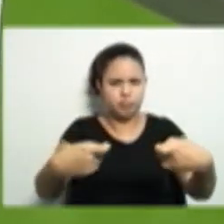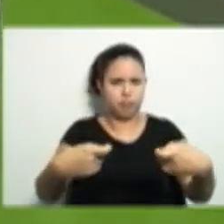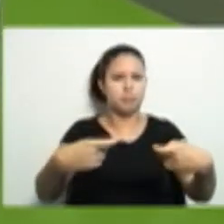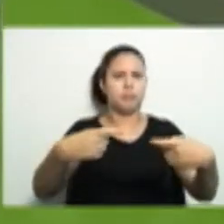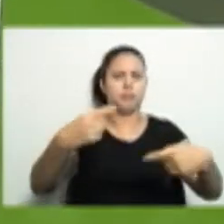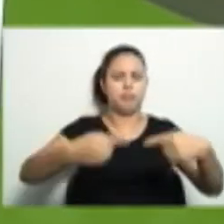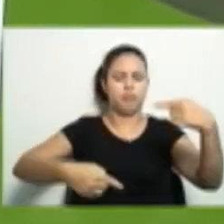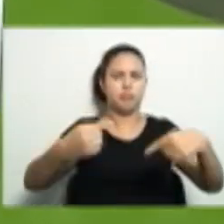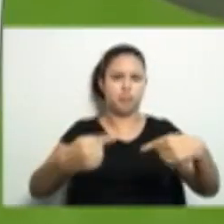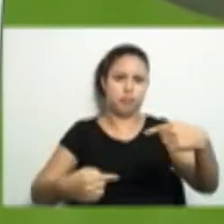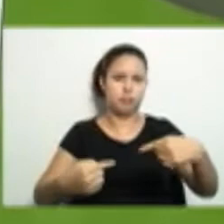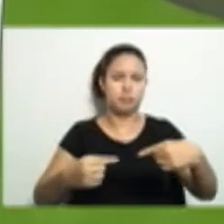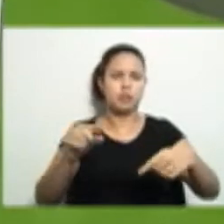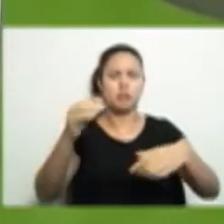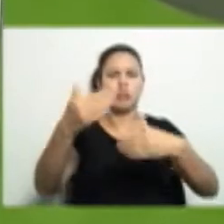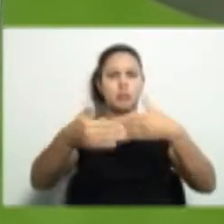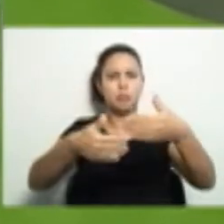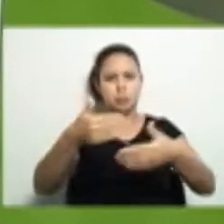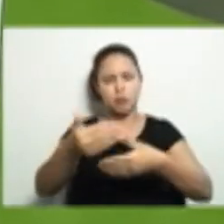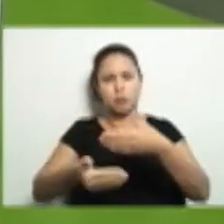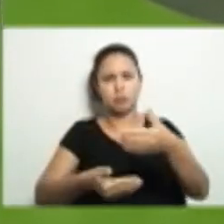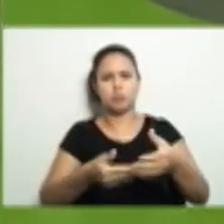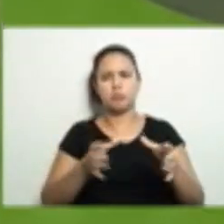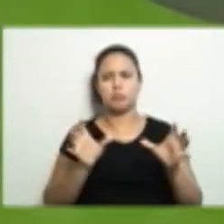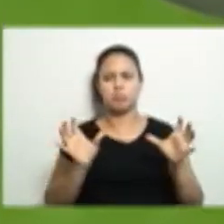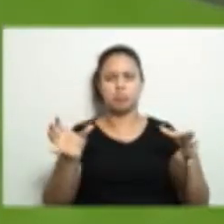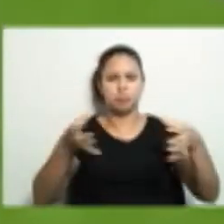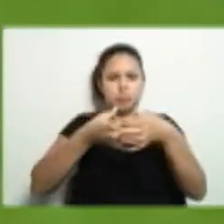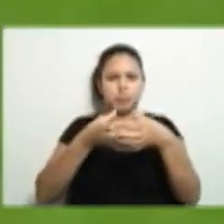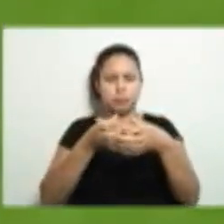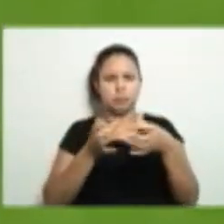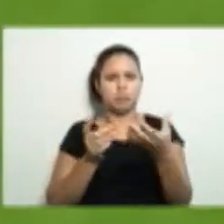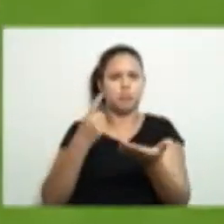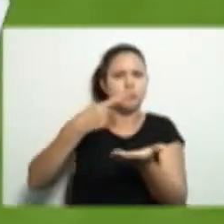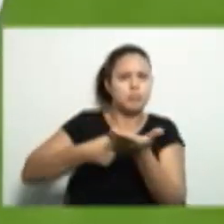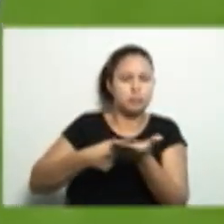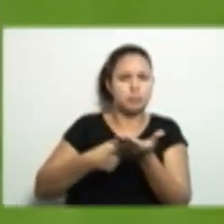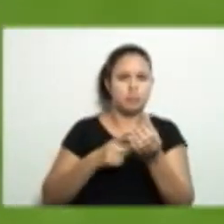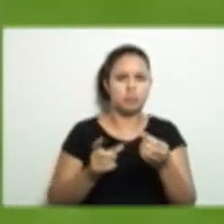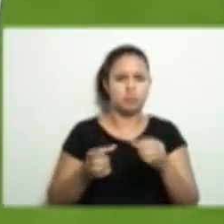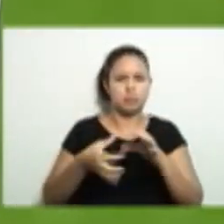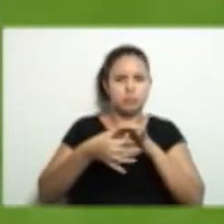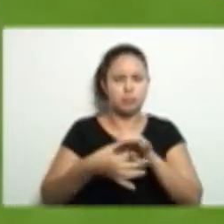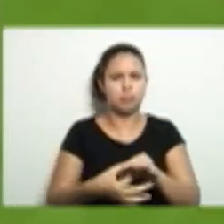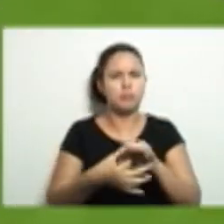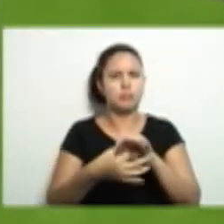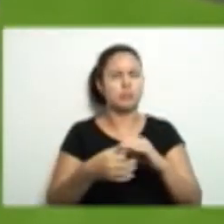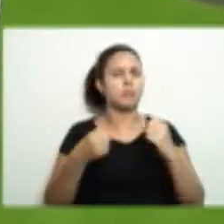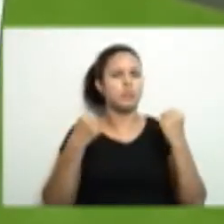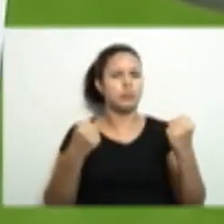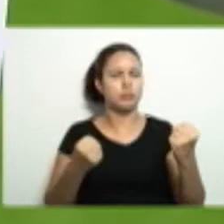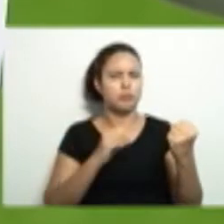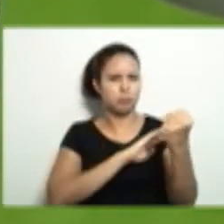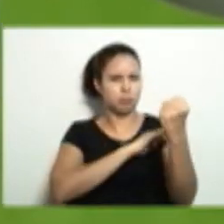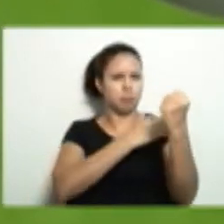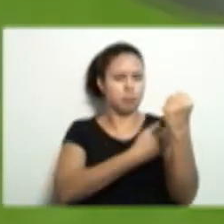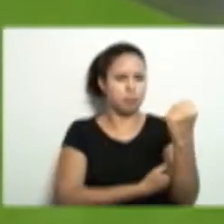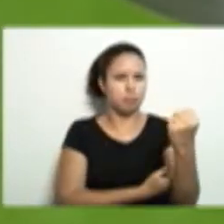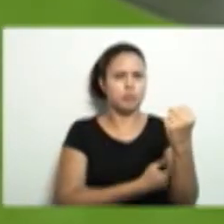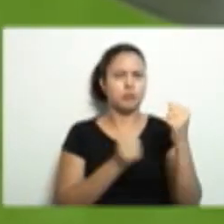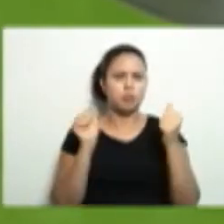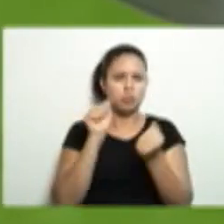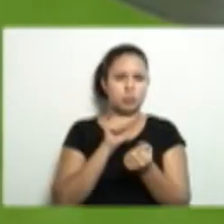que voltaram a unir forças através da política de desenvolvimento regional, com a diversificação dos parceiros